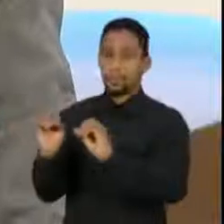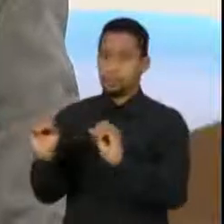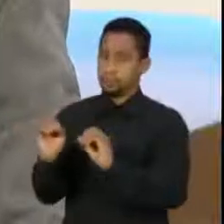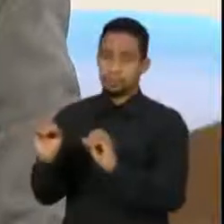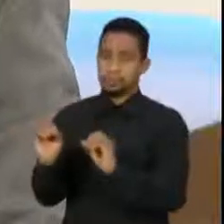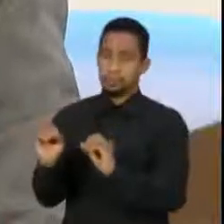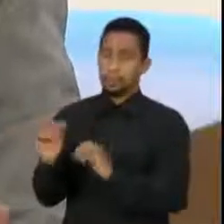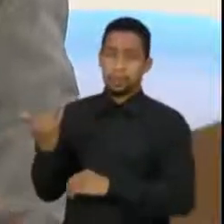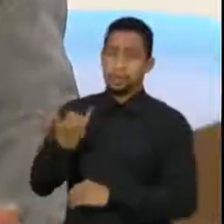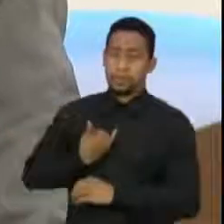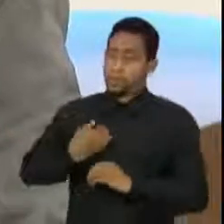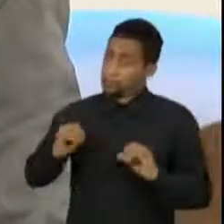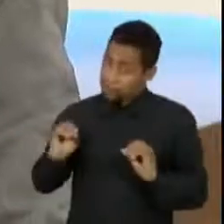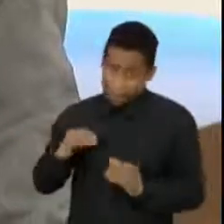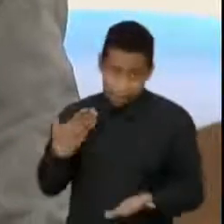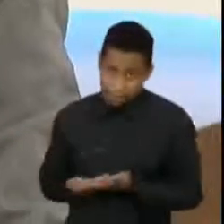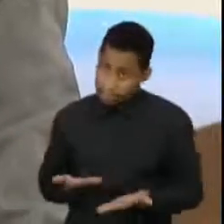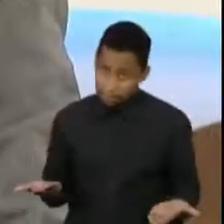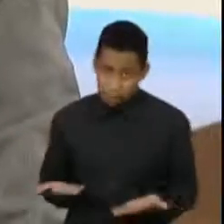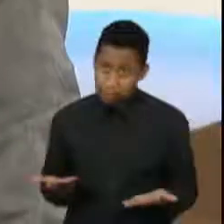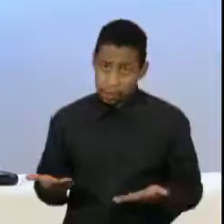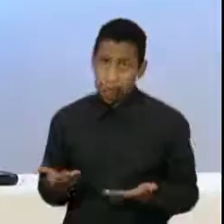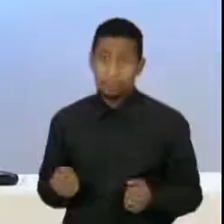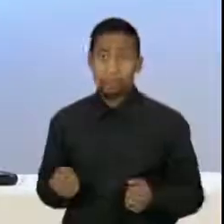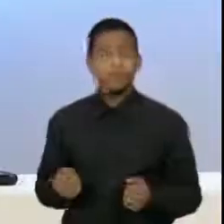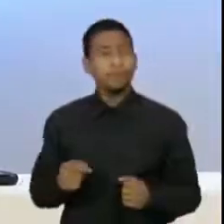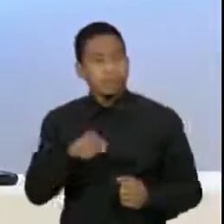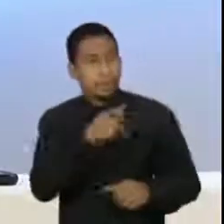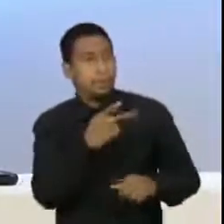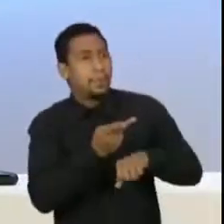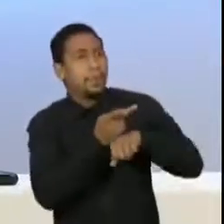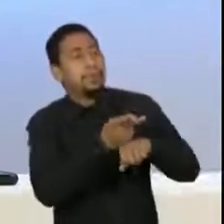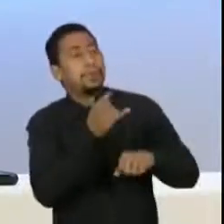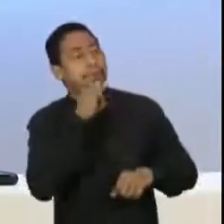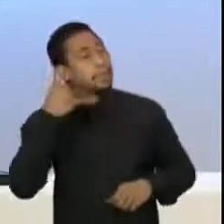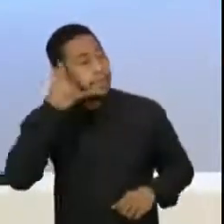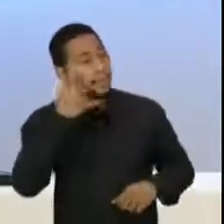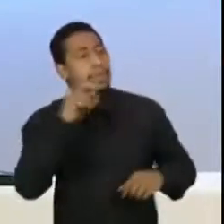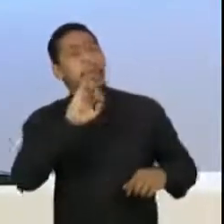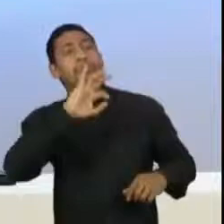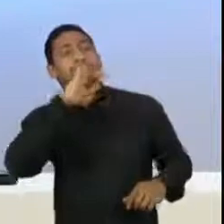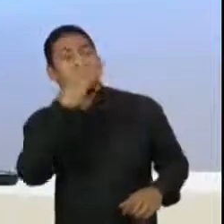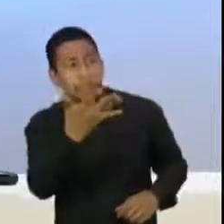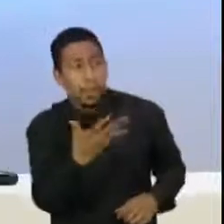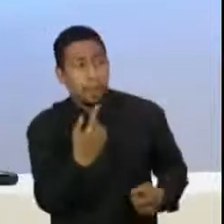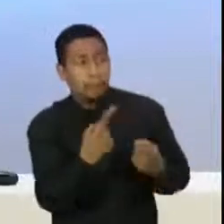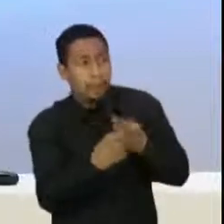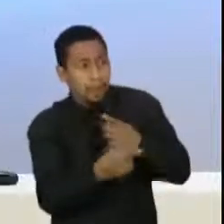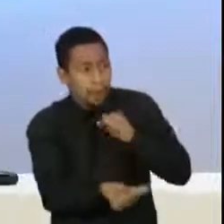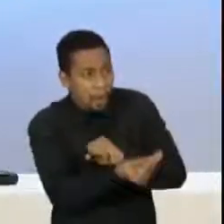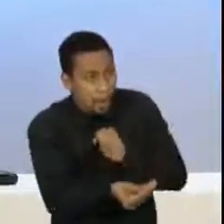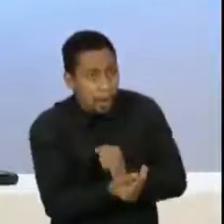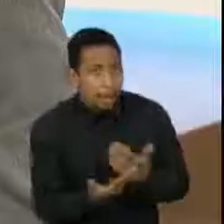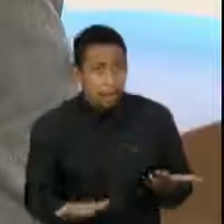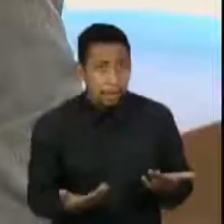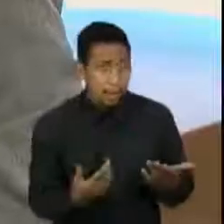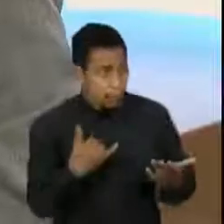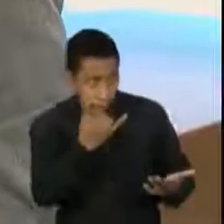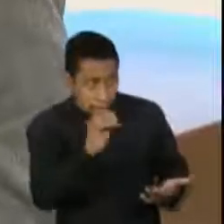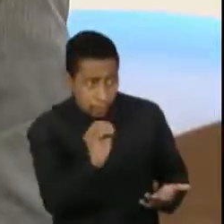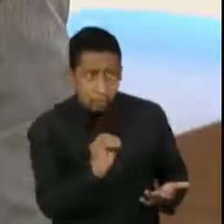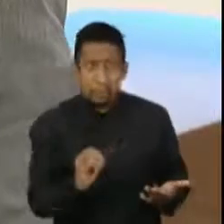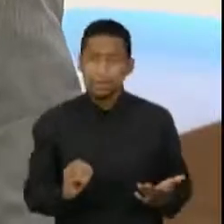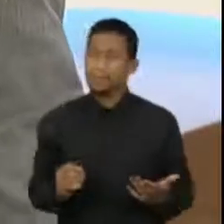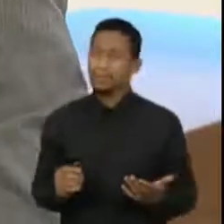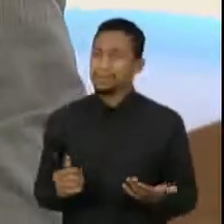notificado. Até o momento não fui notificado. Não, mas o senhor chegou a procurar elas? O que está acontecendo aqui, essa investigação? O senhor, uma delas, pelo menos, o senhor tinha intimidade. Por que